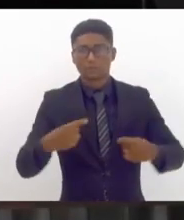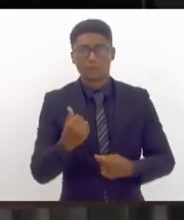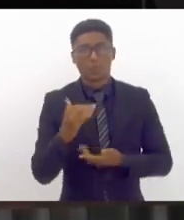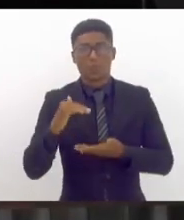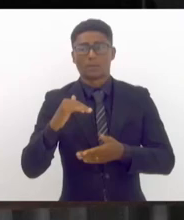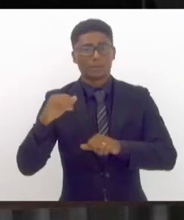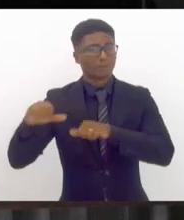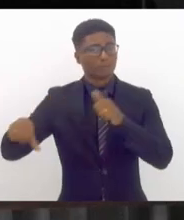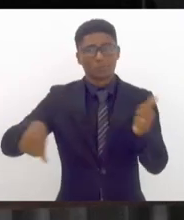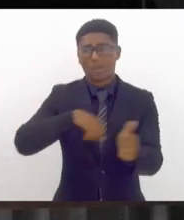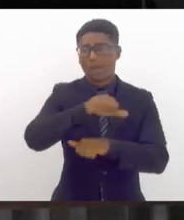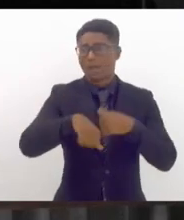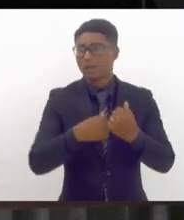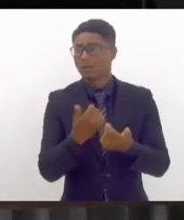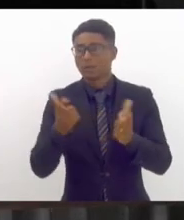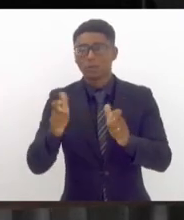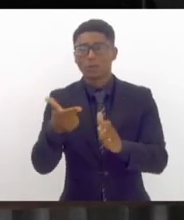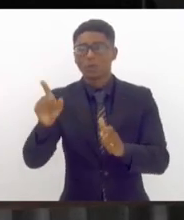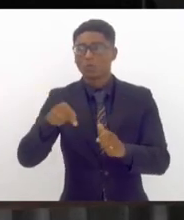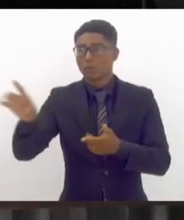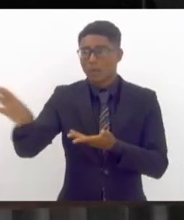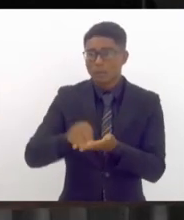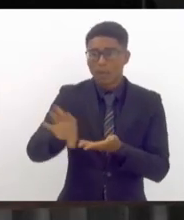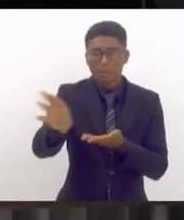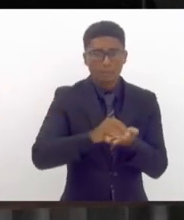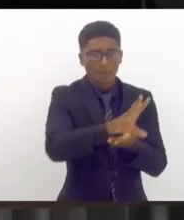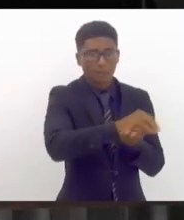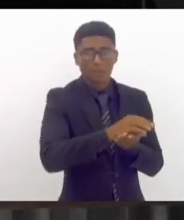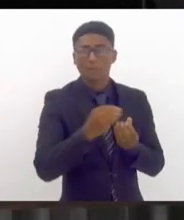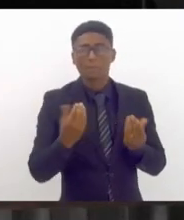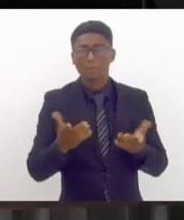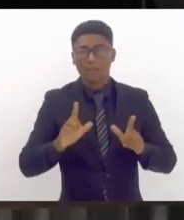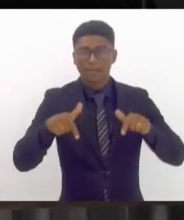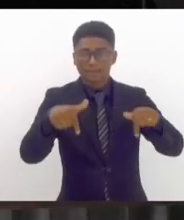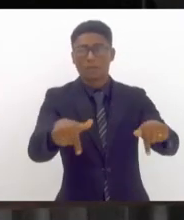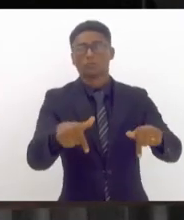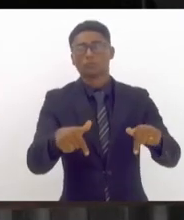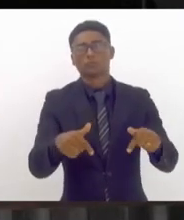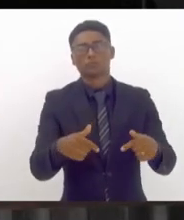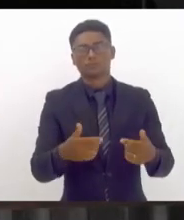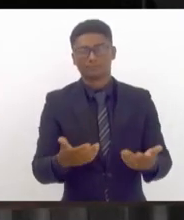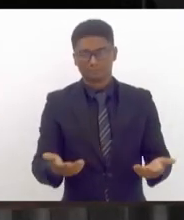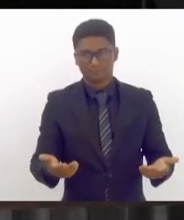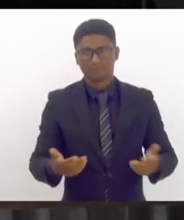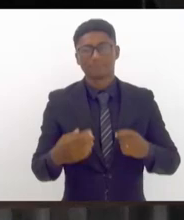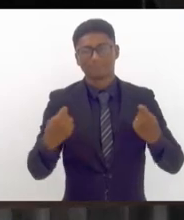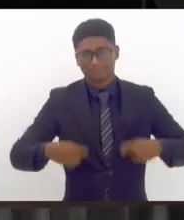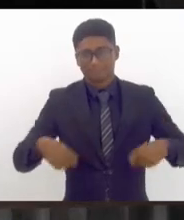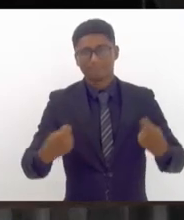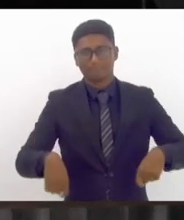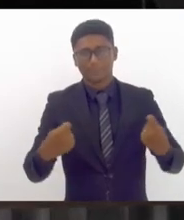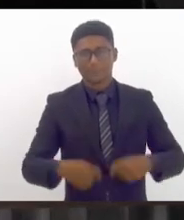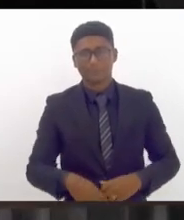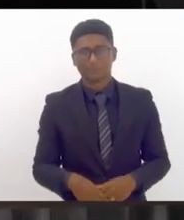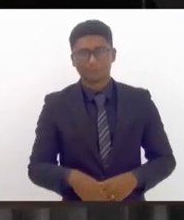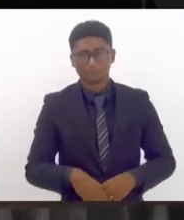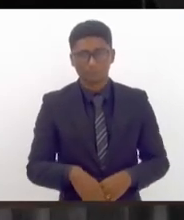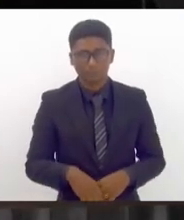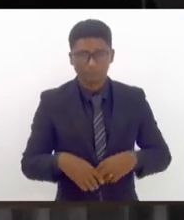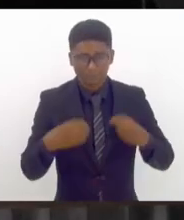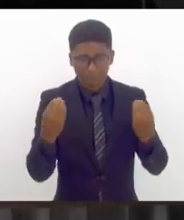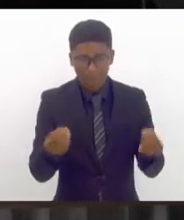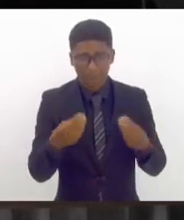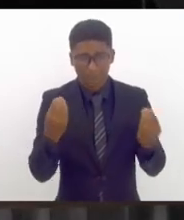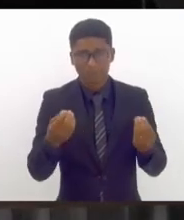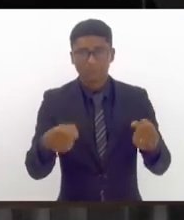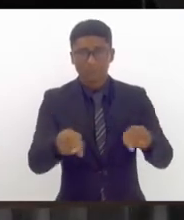tendo que tirar dinheiro de outro lugar para poder fazer o enfrentamento às tragédias, à catástrofe. É um absurdo terem acabado